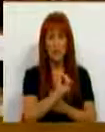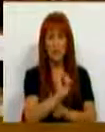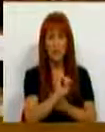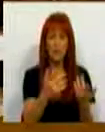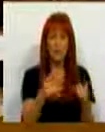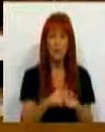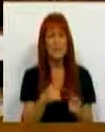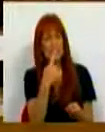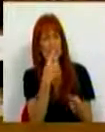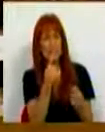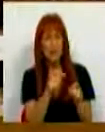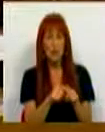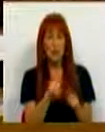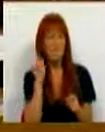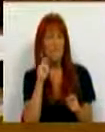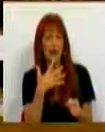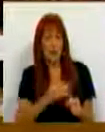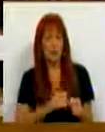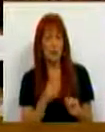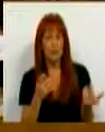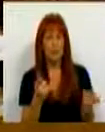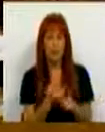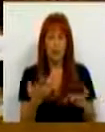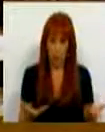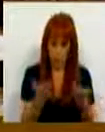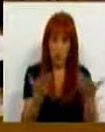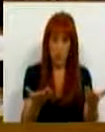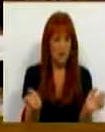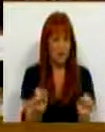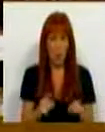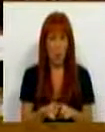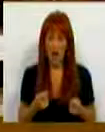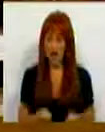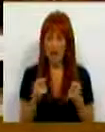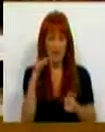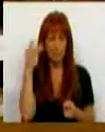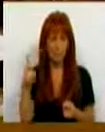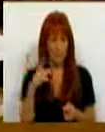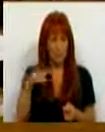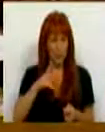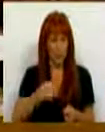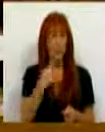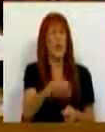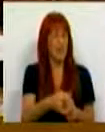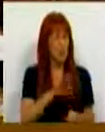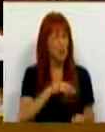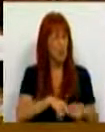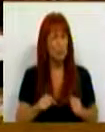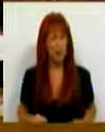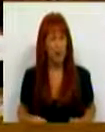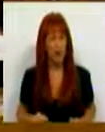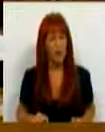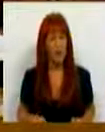E nessa mensagem, aparentemente vale tudo. Porque hoje não há um investimento estrangeiro em Portugal, foi dito pelo Sr.